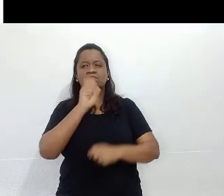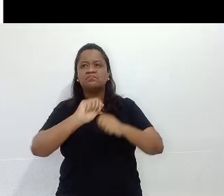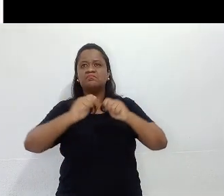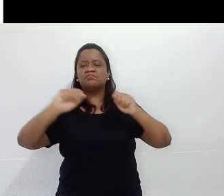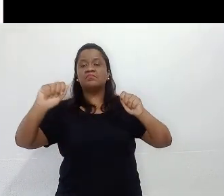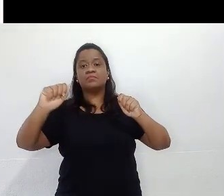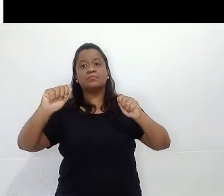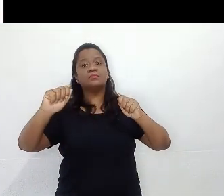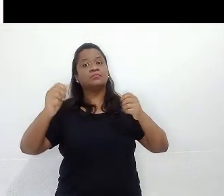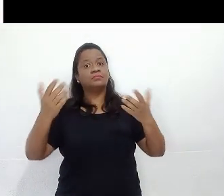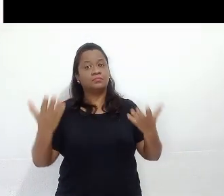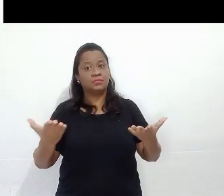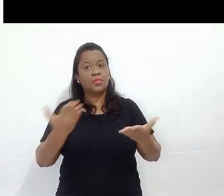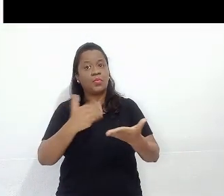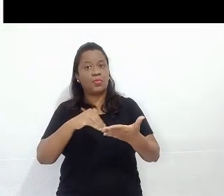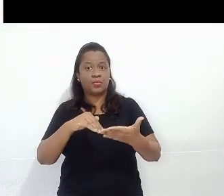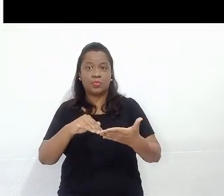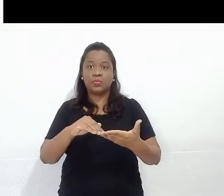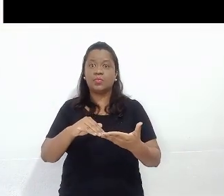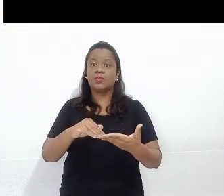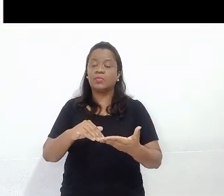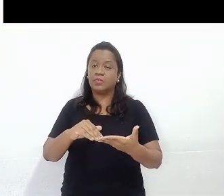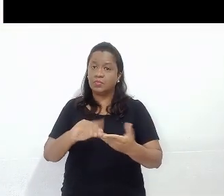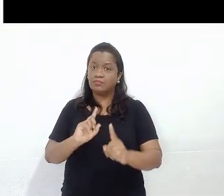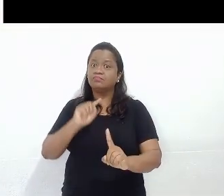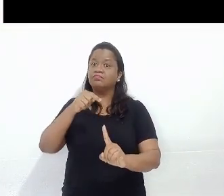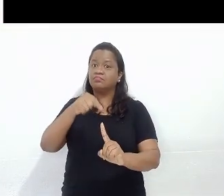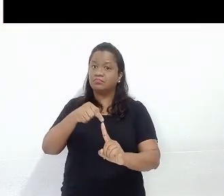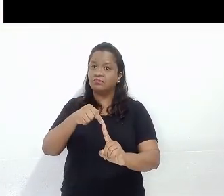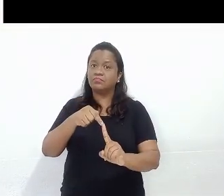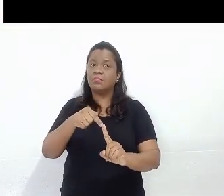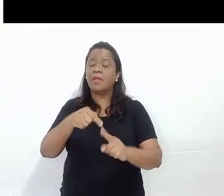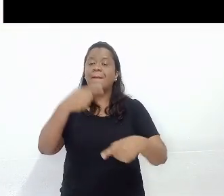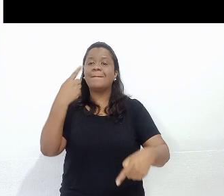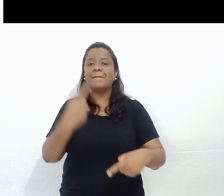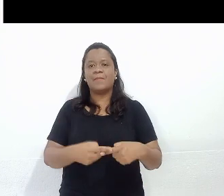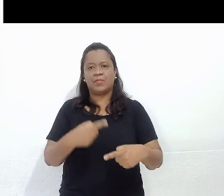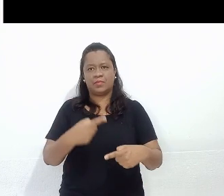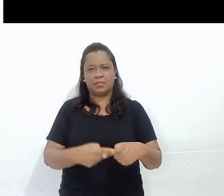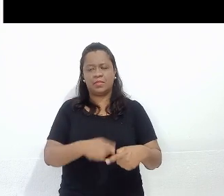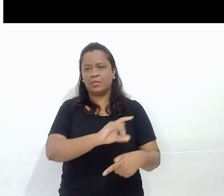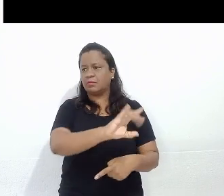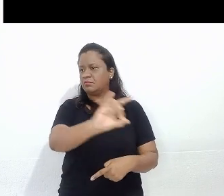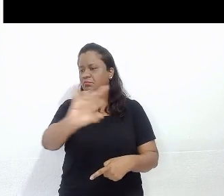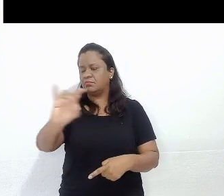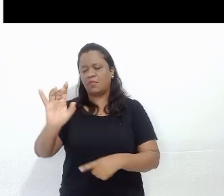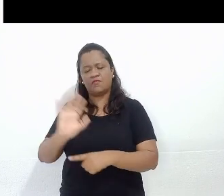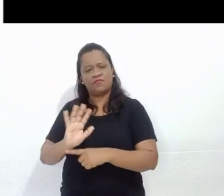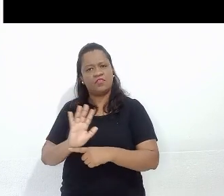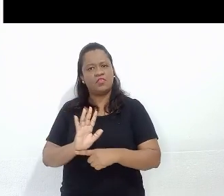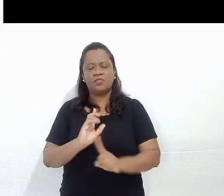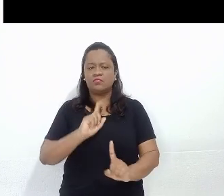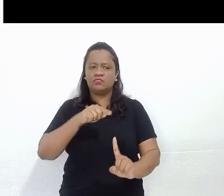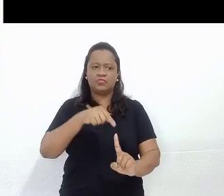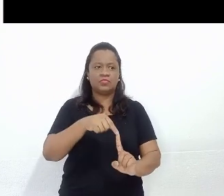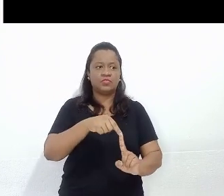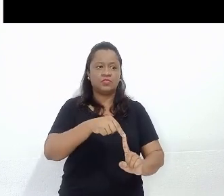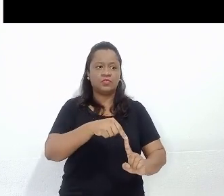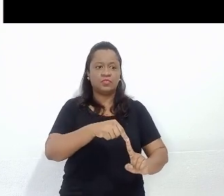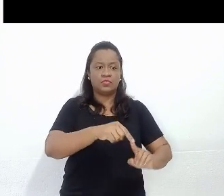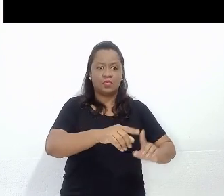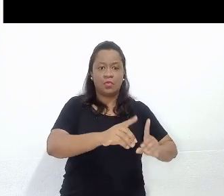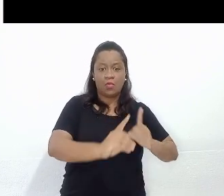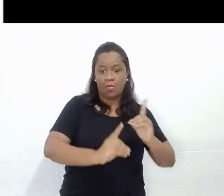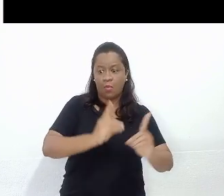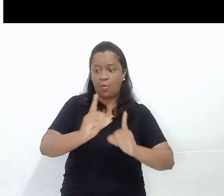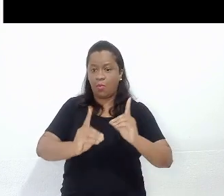Então, tudo tem um porquê, né? E os filmes têm, cada filme tem um ritmo, né? Cada filme tem um porquê de ter aquele ritmo.